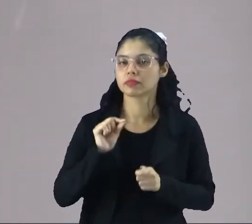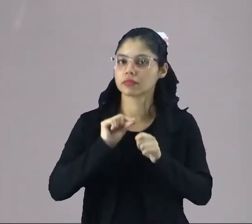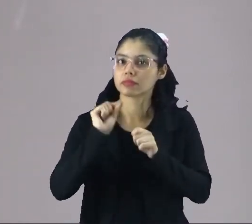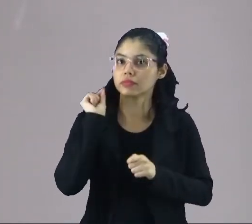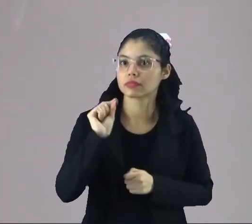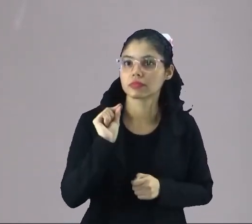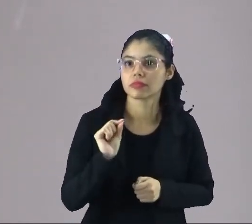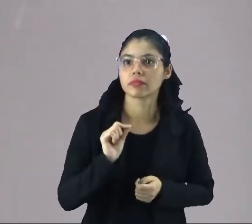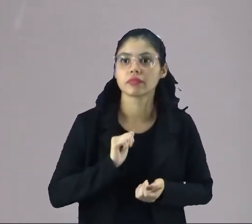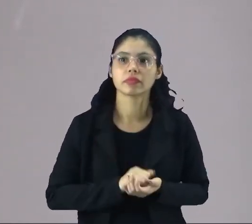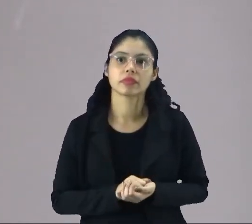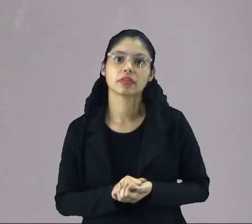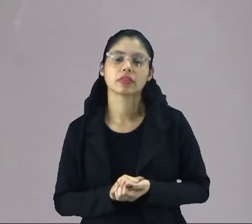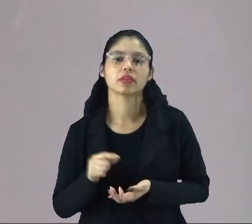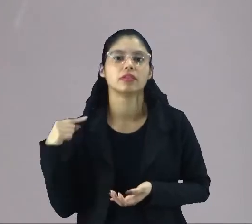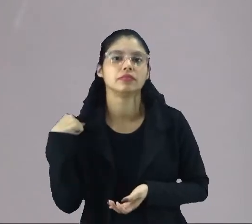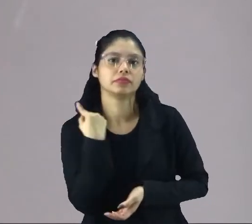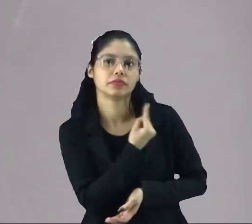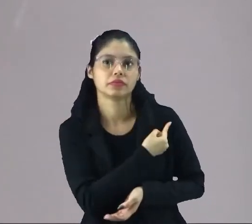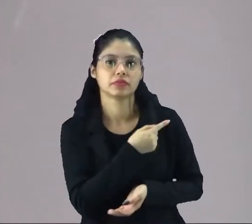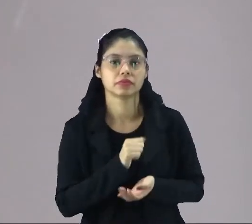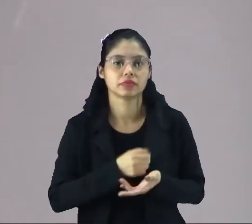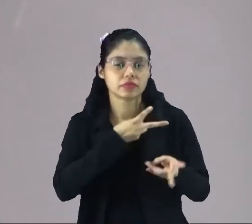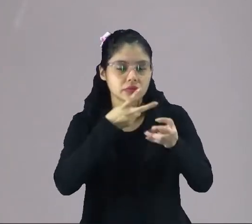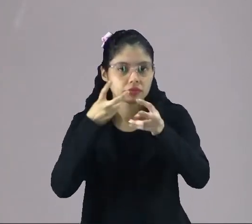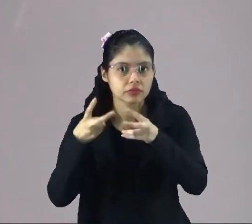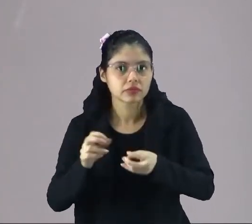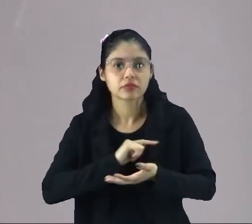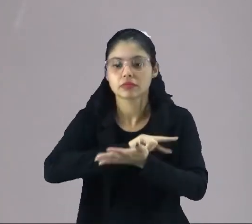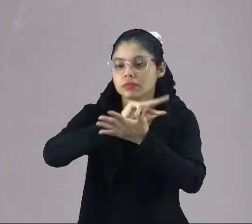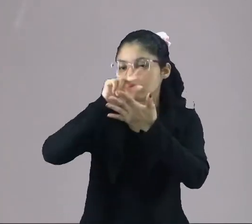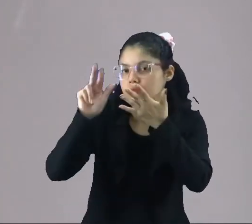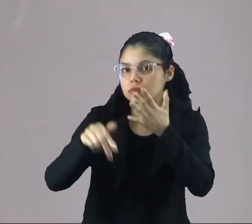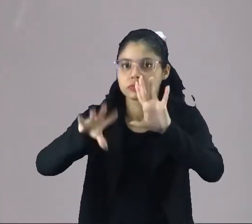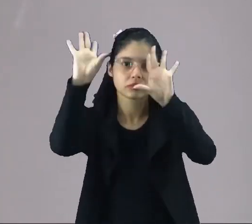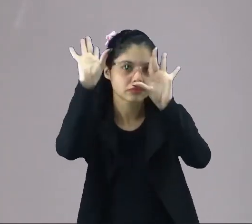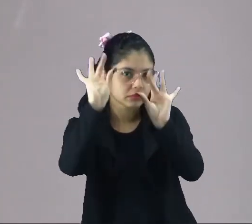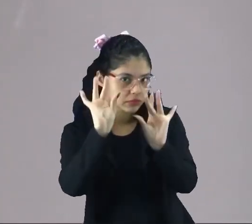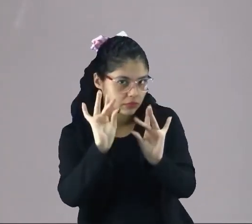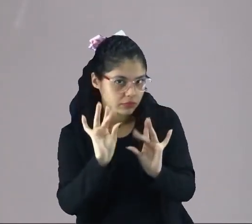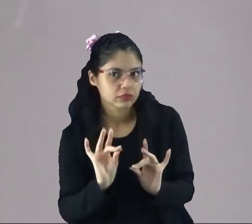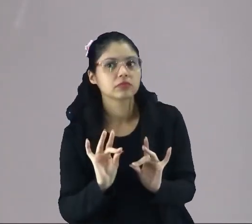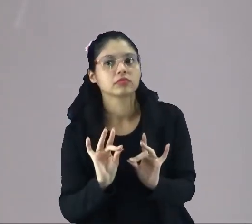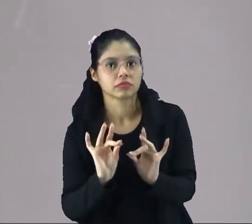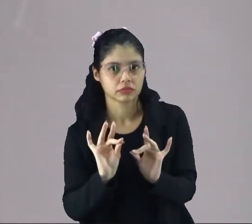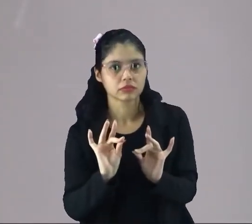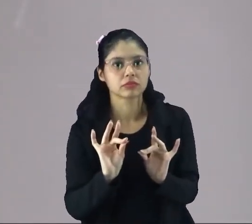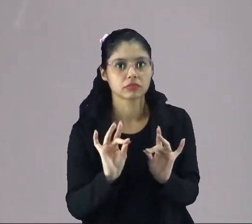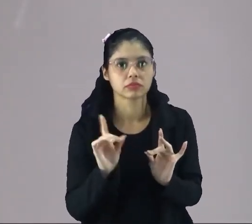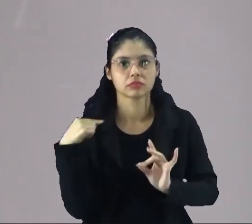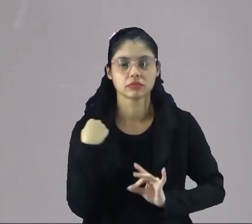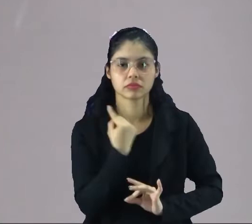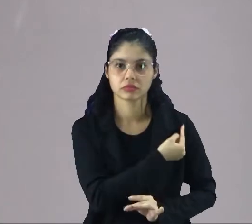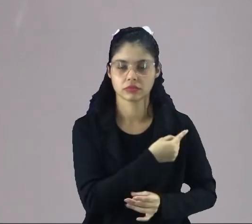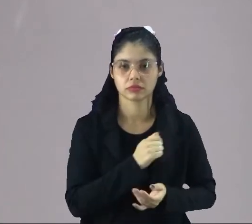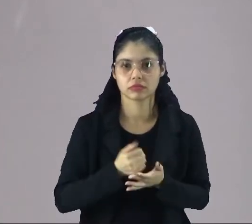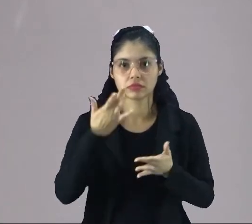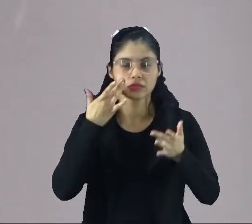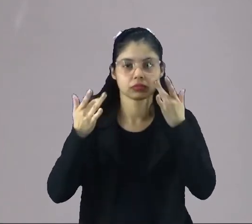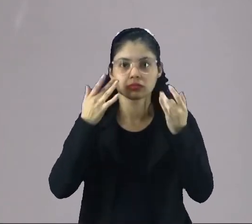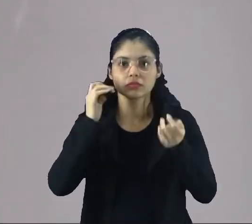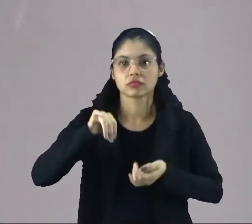seguinte. A gente observou vários aspectos aí, né, do nosso